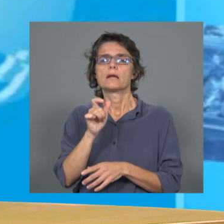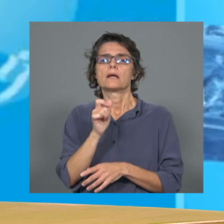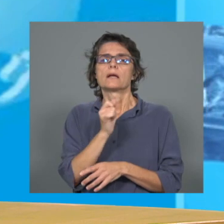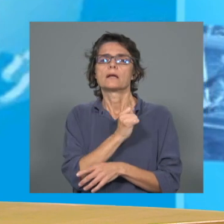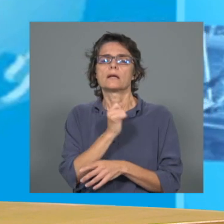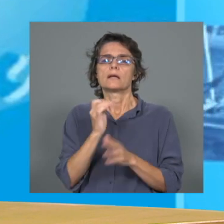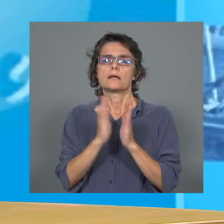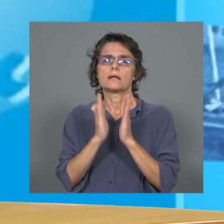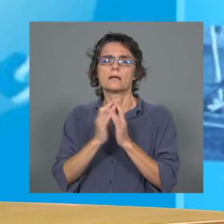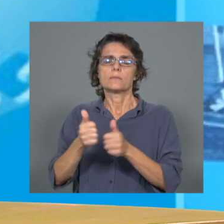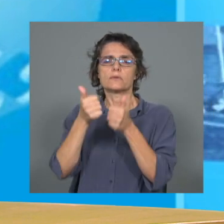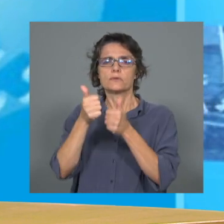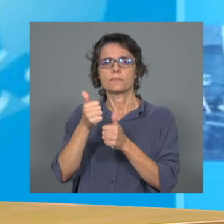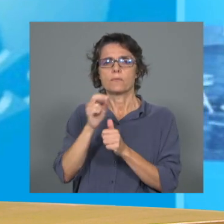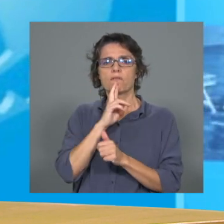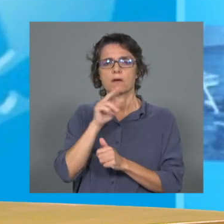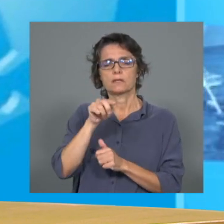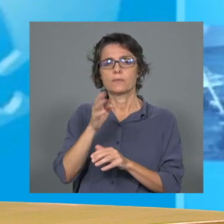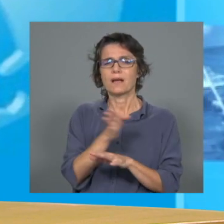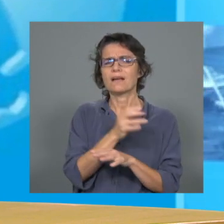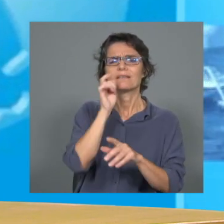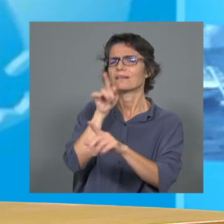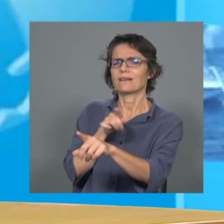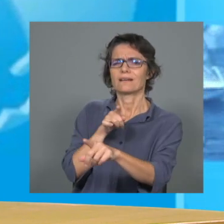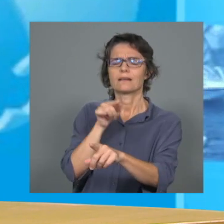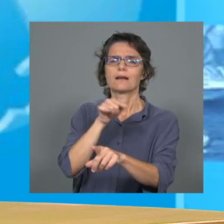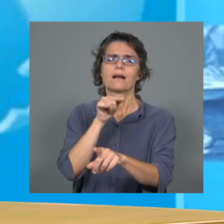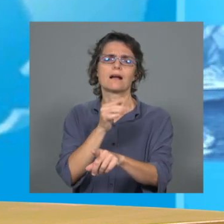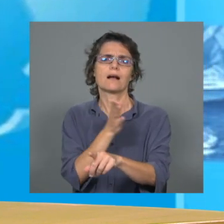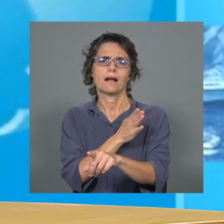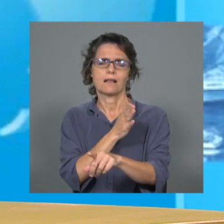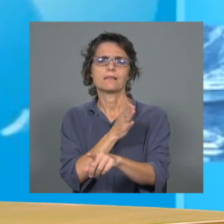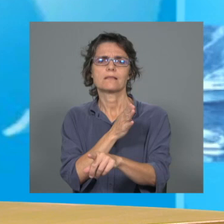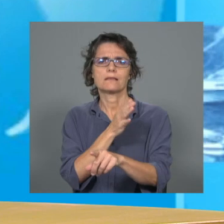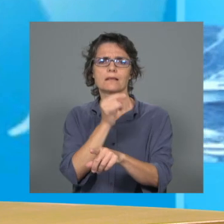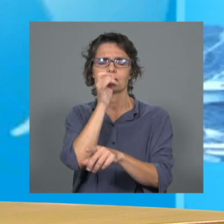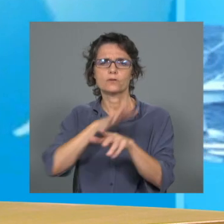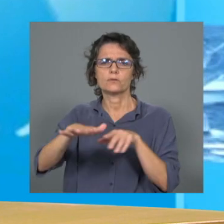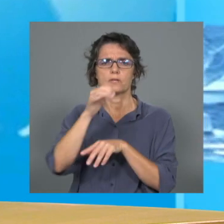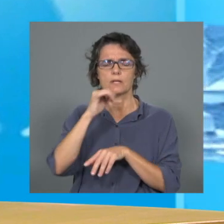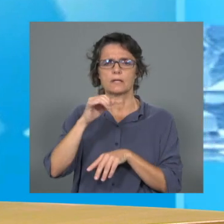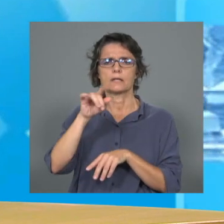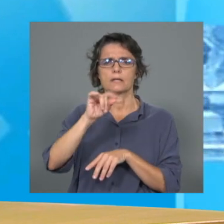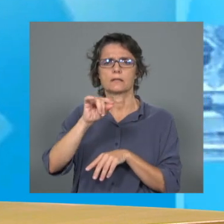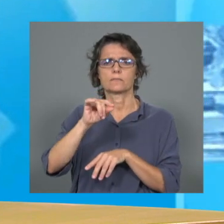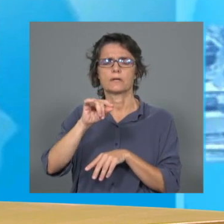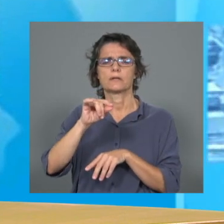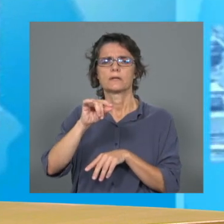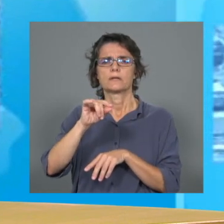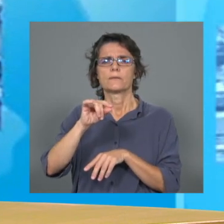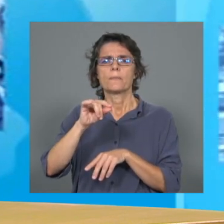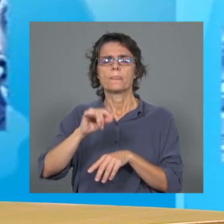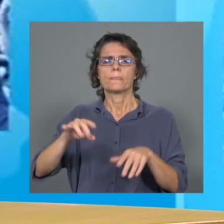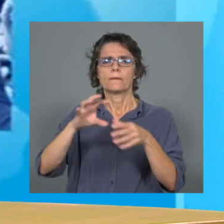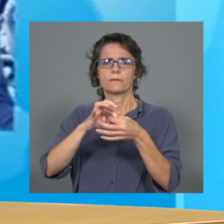tem sido desde Antes sempre era de quem, a a propriedade? Voz da Fátima. Foi da Diocese de Leiria, foi ligado a